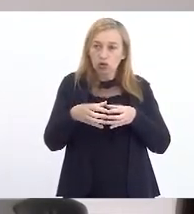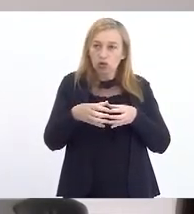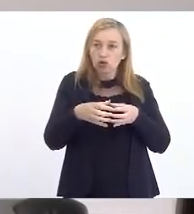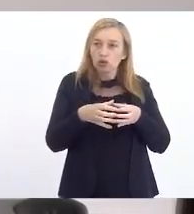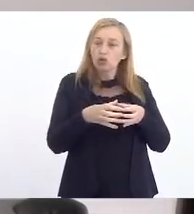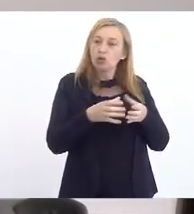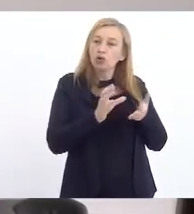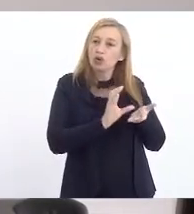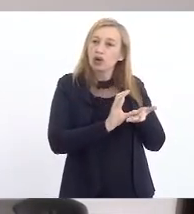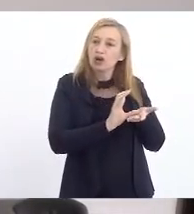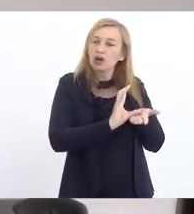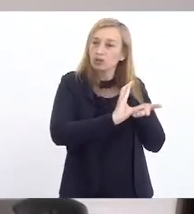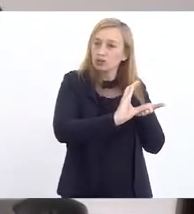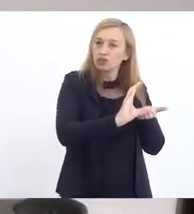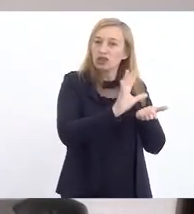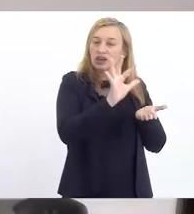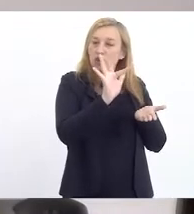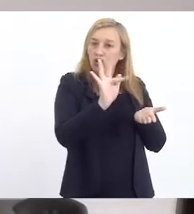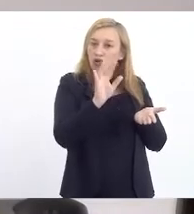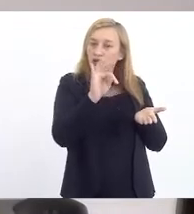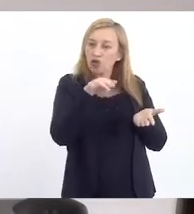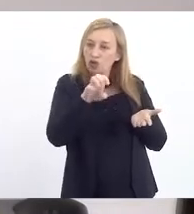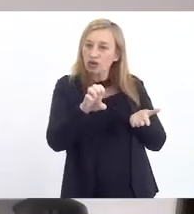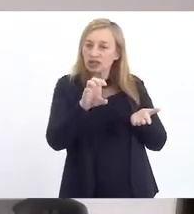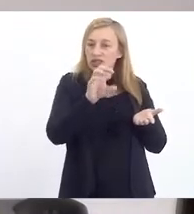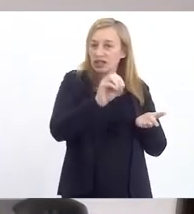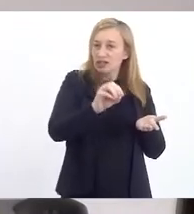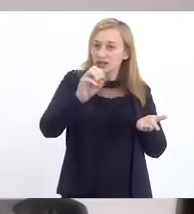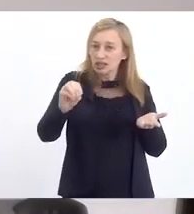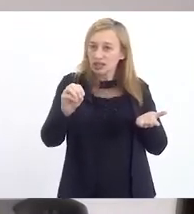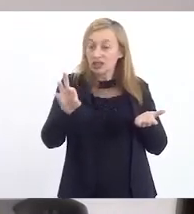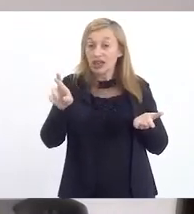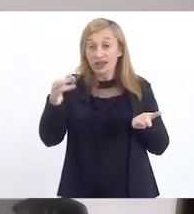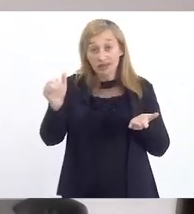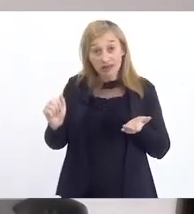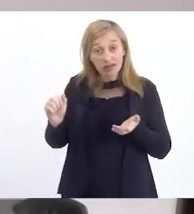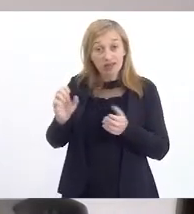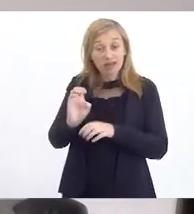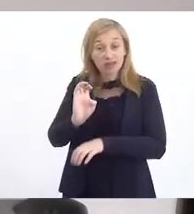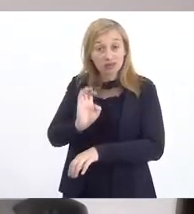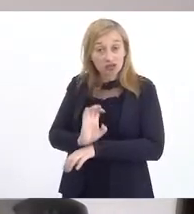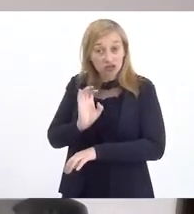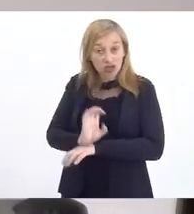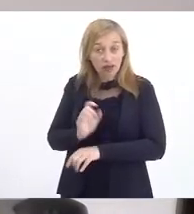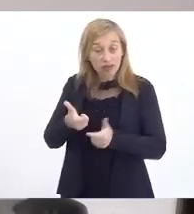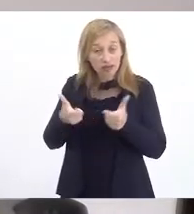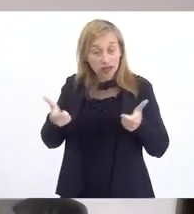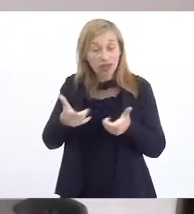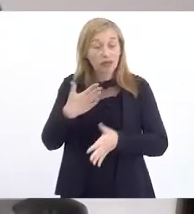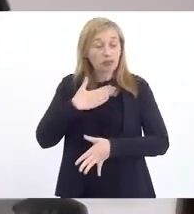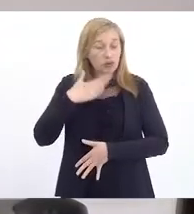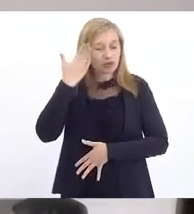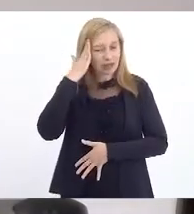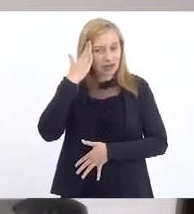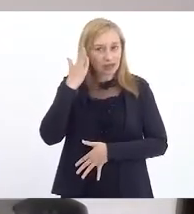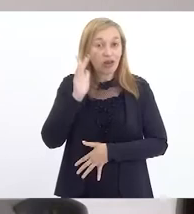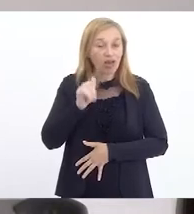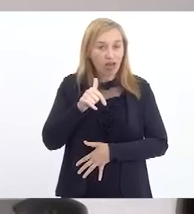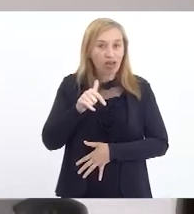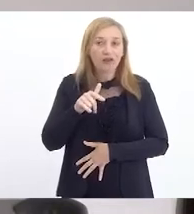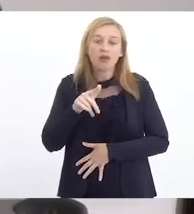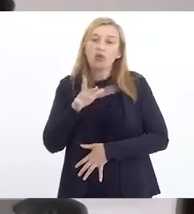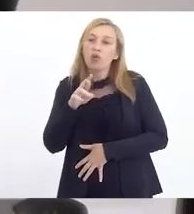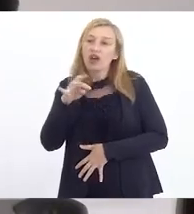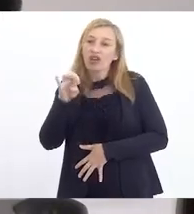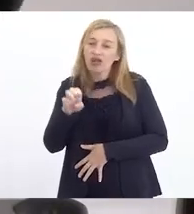que é a grande fonte de receita do Estado. Então, no meu entendimento, o regime pode